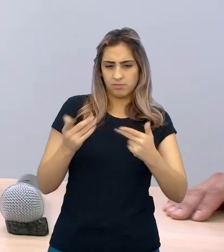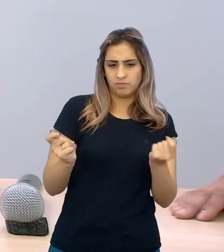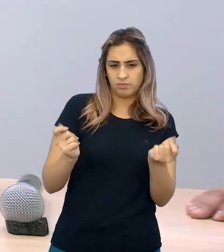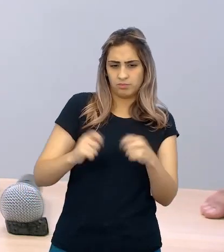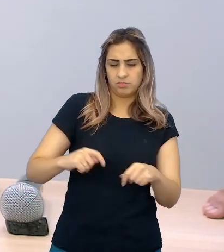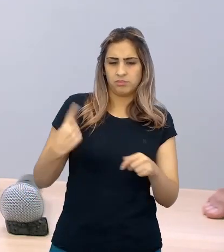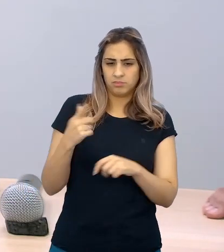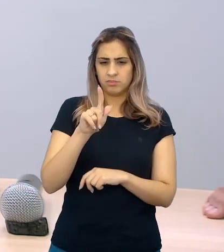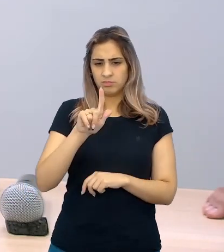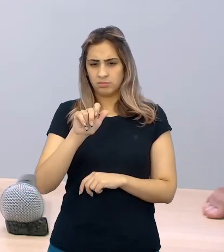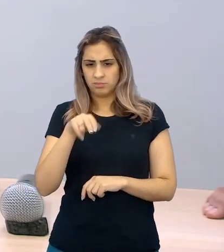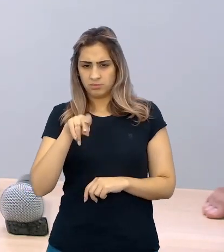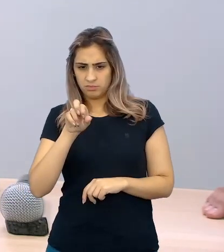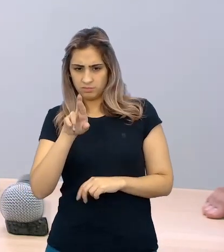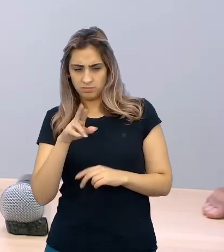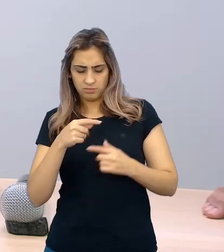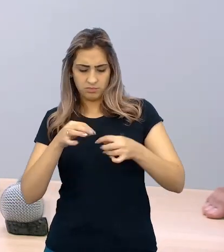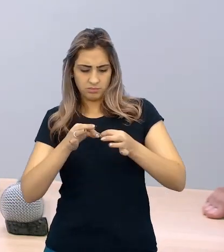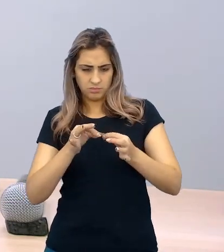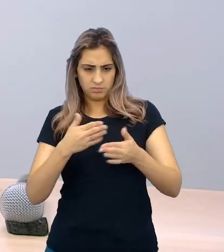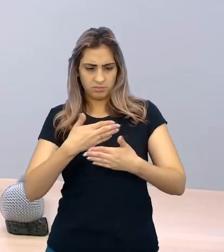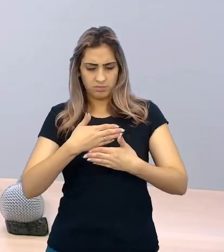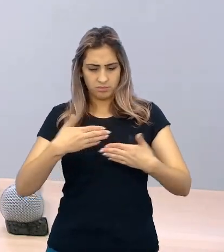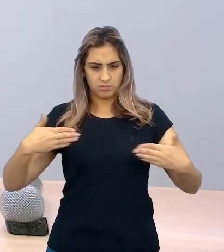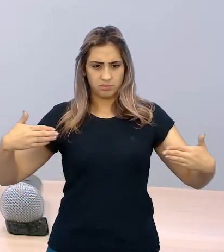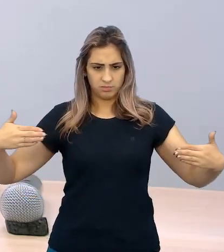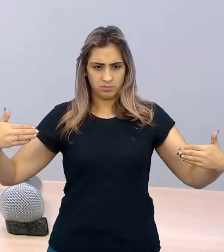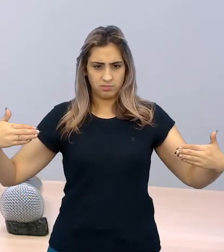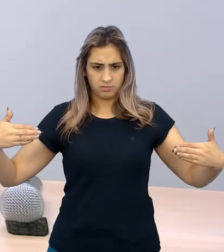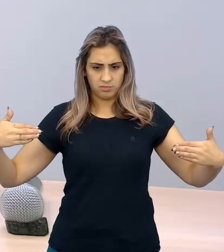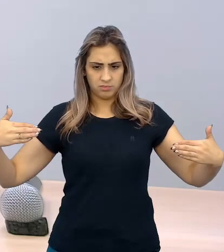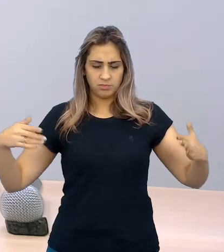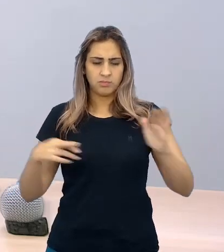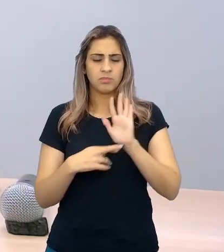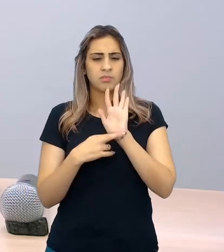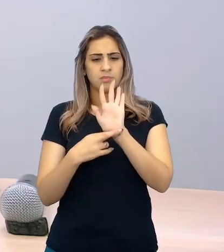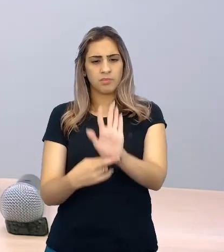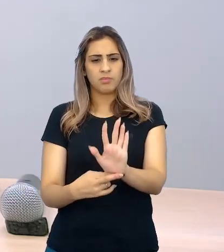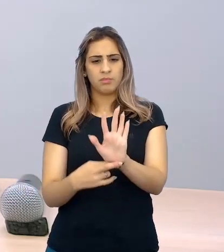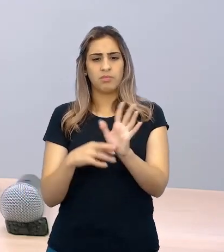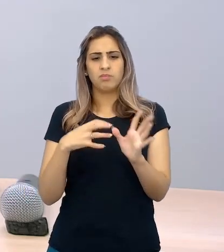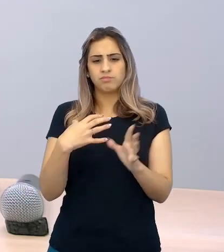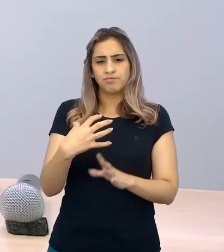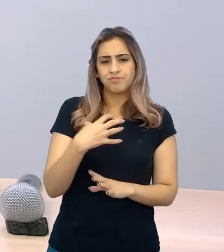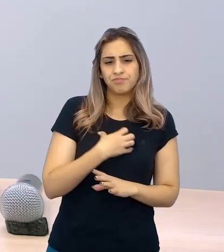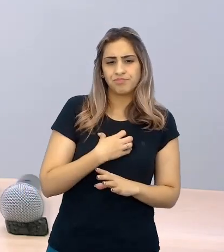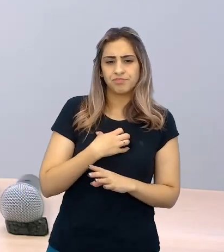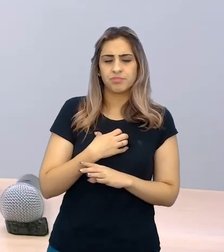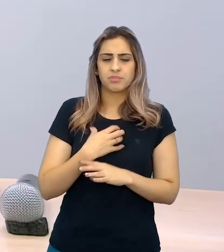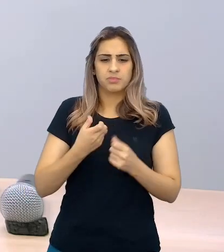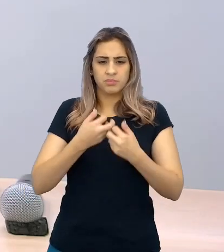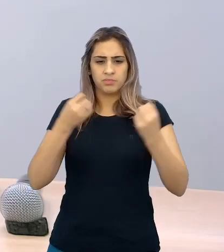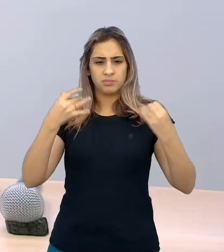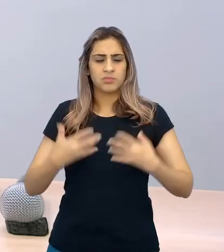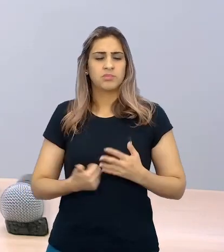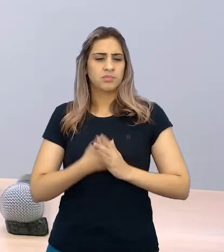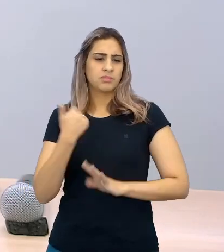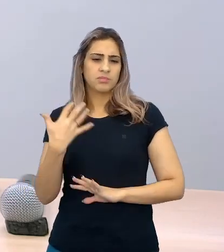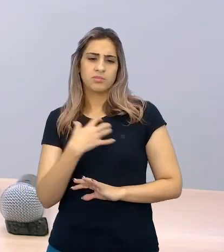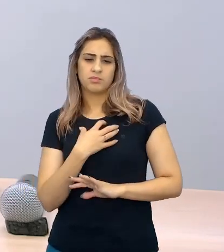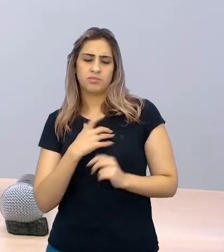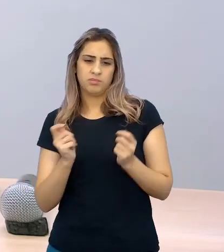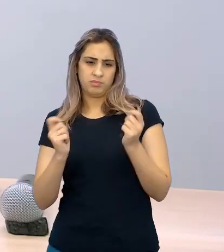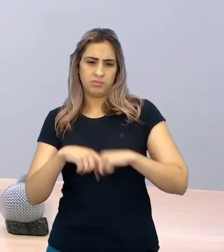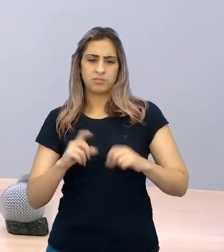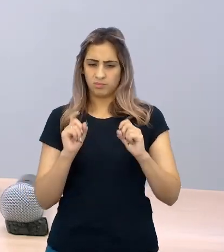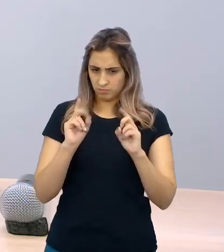isso que é linear, porque é uma linha reta, que fique ali para representar a situação daquele momento, daqueles pontos, de uma melhor forma possível. É isso aí.